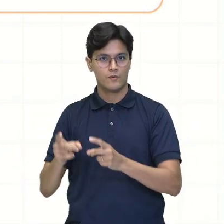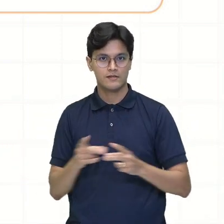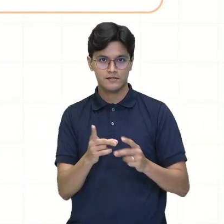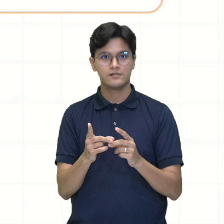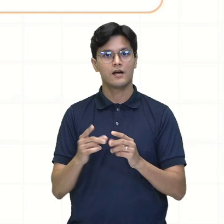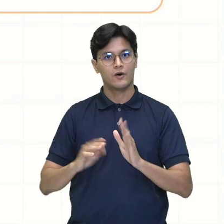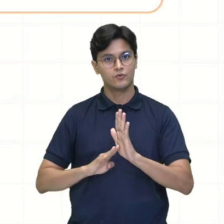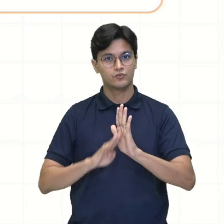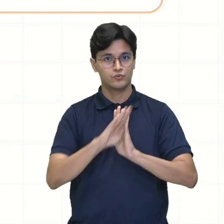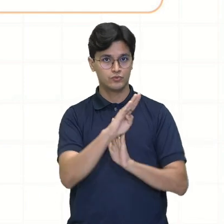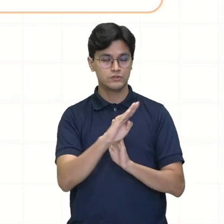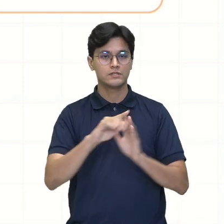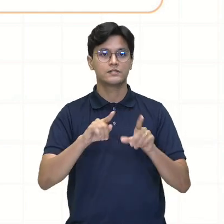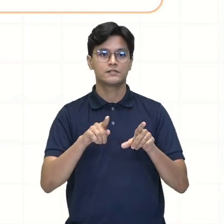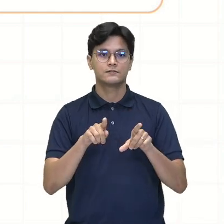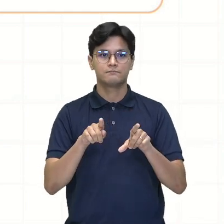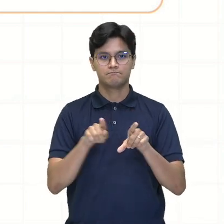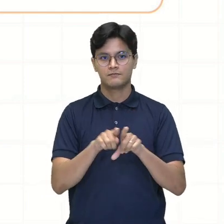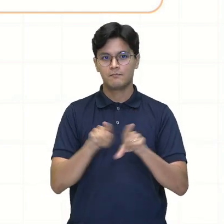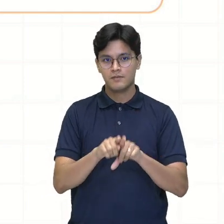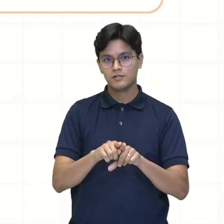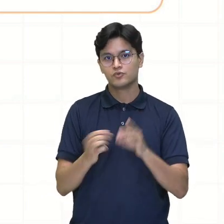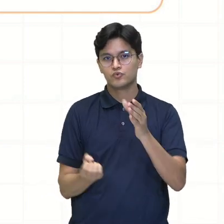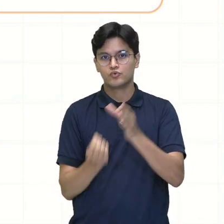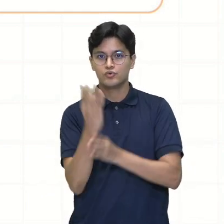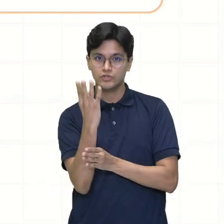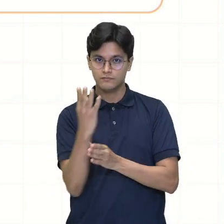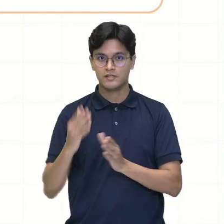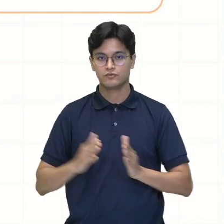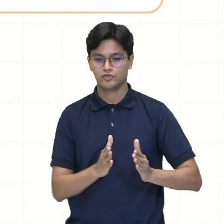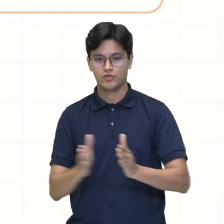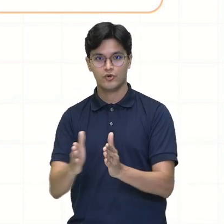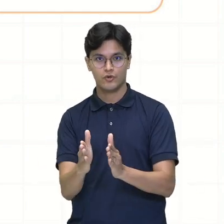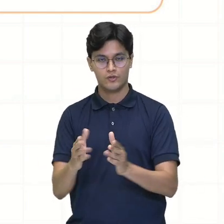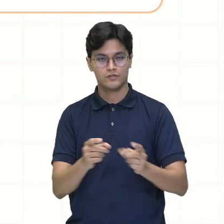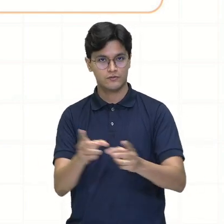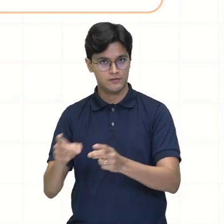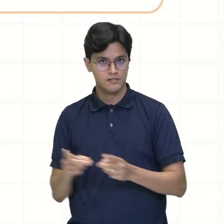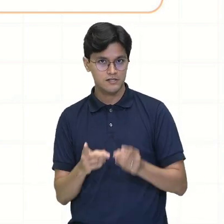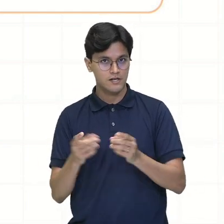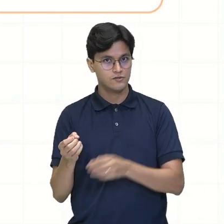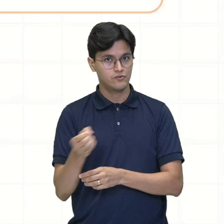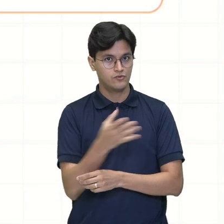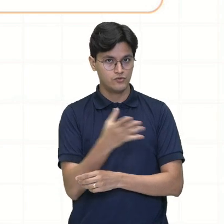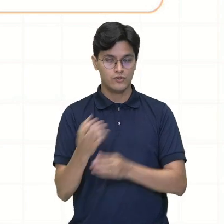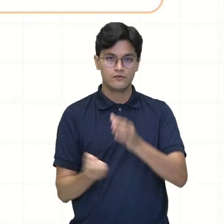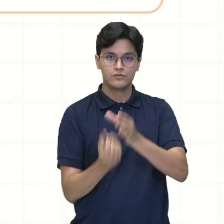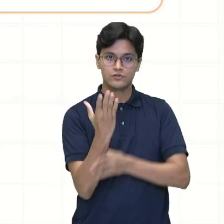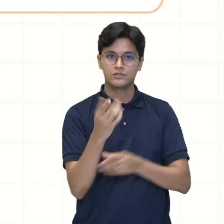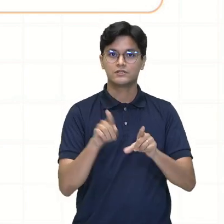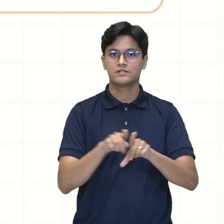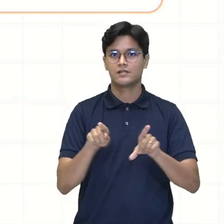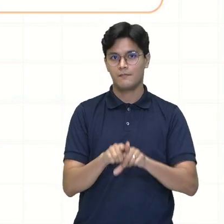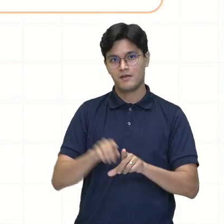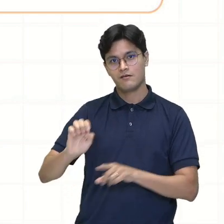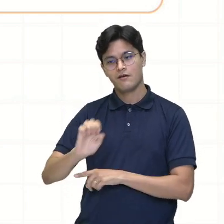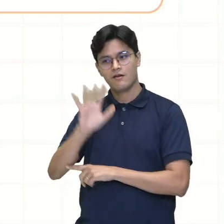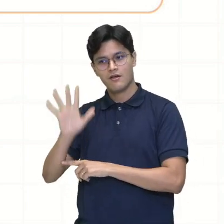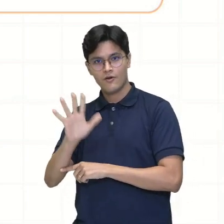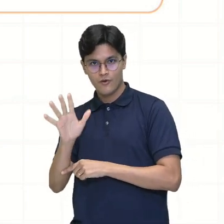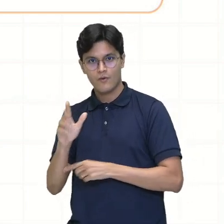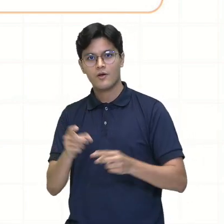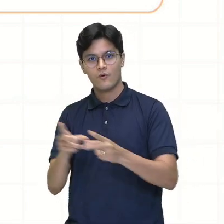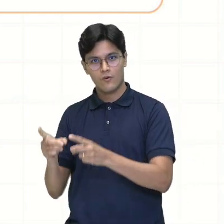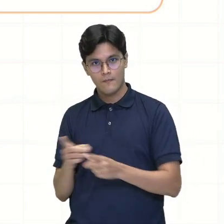observar novas rotas comerciais, recuperação comercial da Europa e também